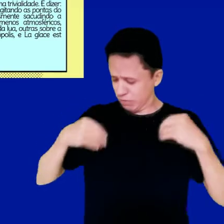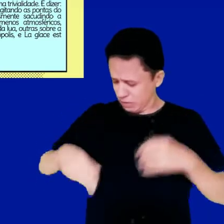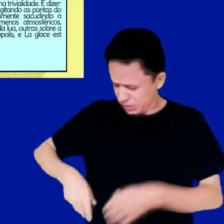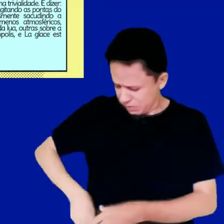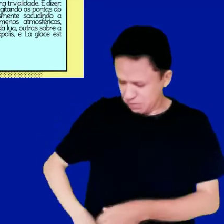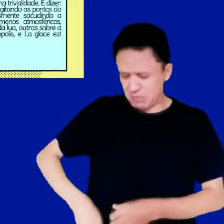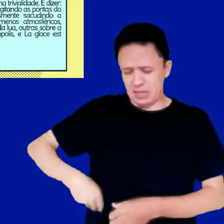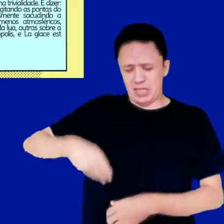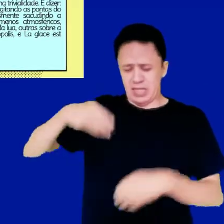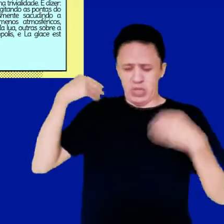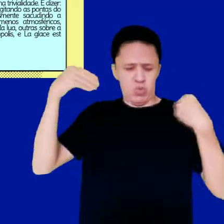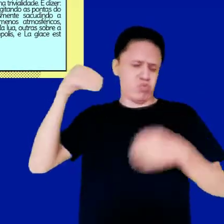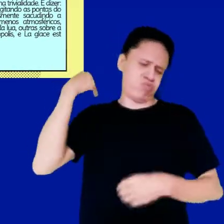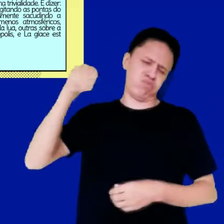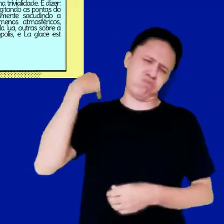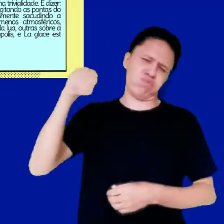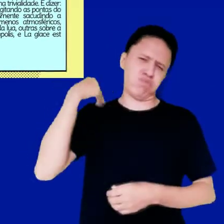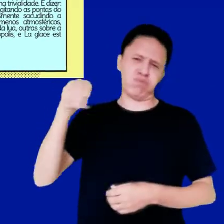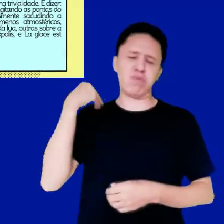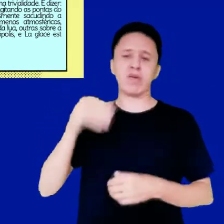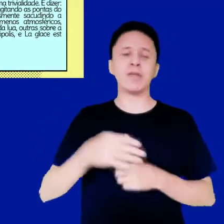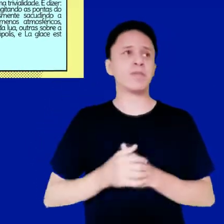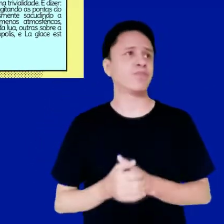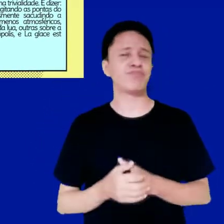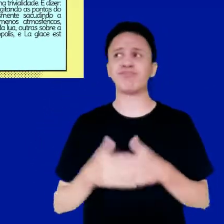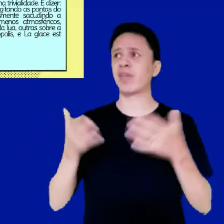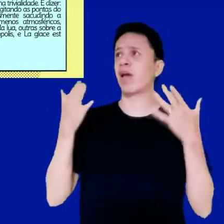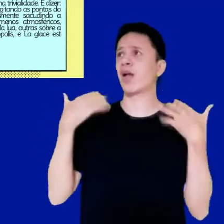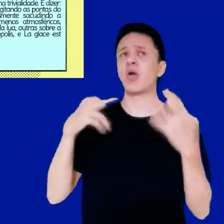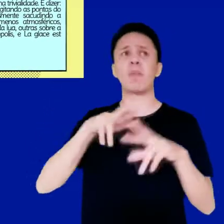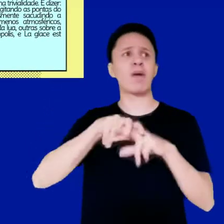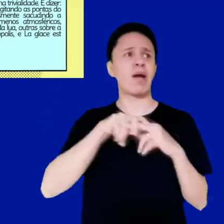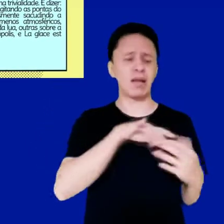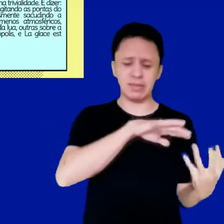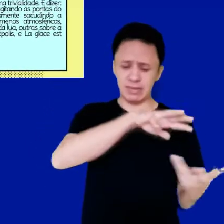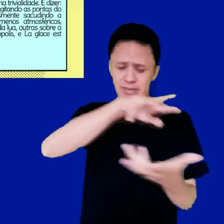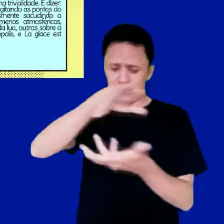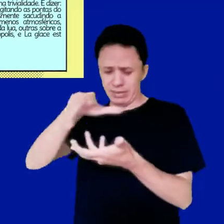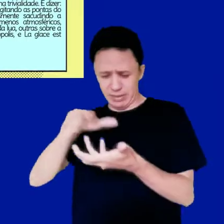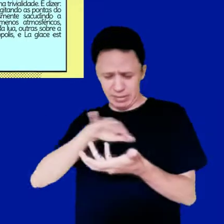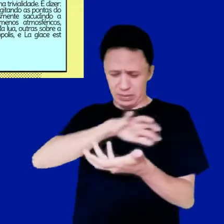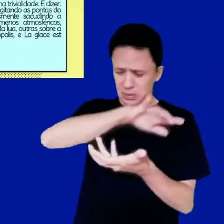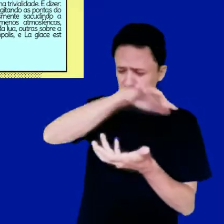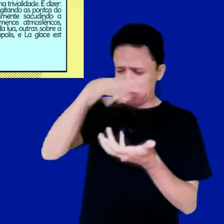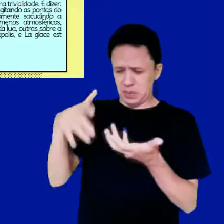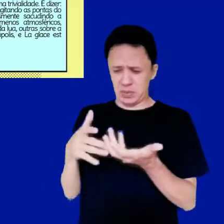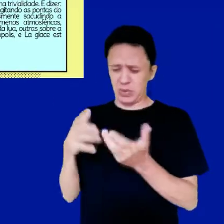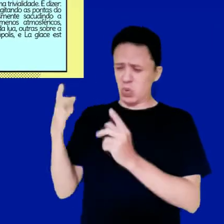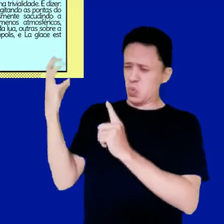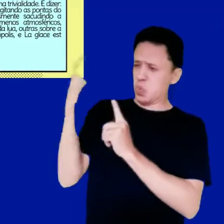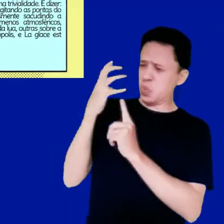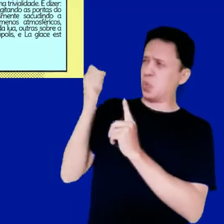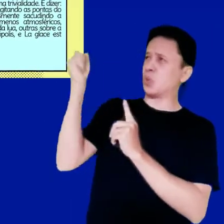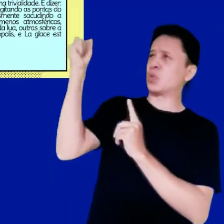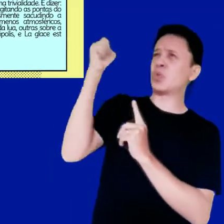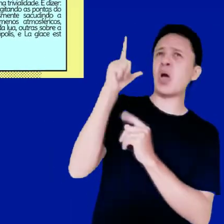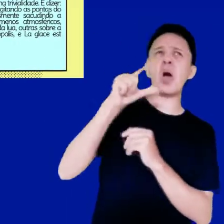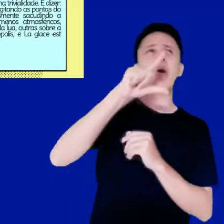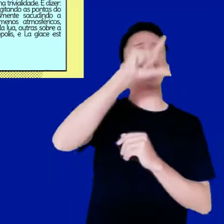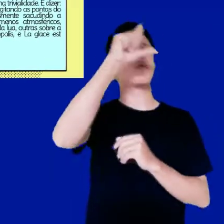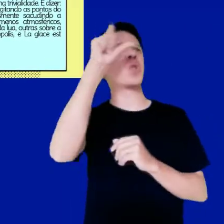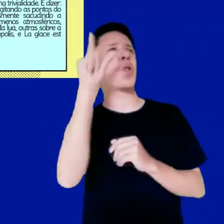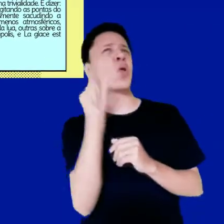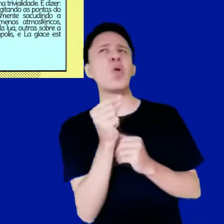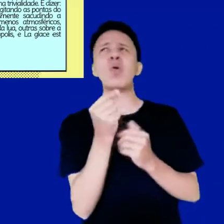como um touro, ou simplesmente sacudindo a sobrecasaca. Resvala-se do calor aos fenômenos atmosféricos, fazem-se